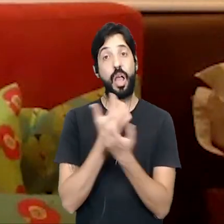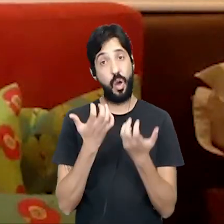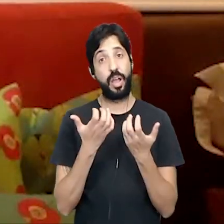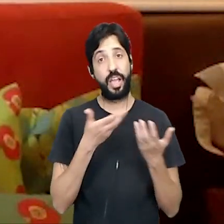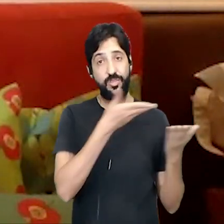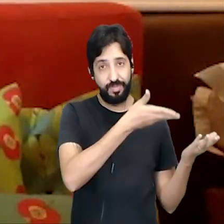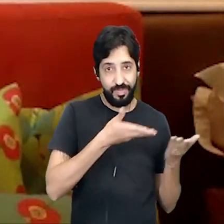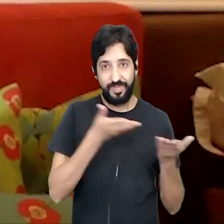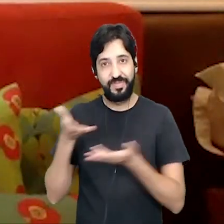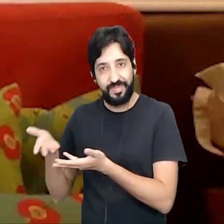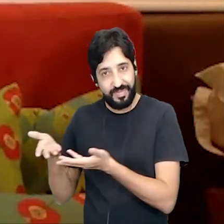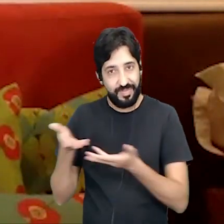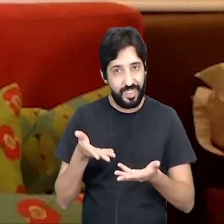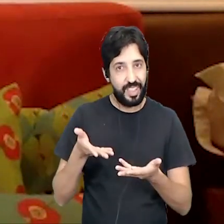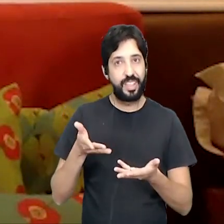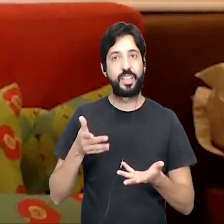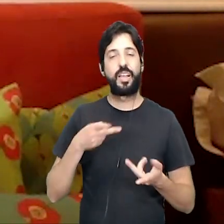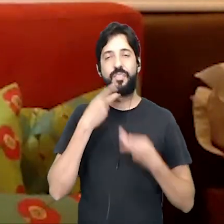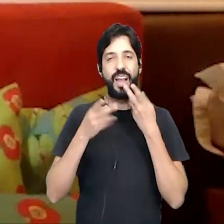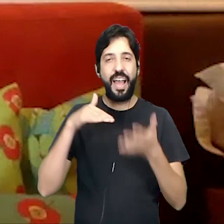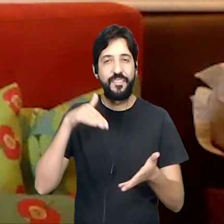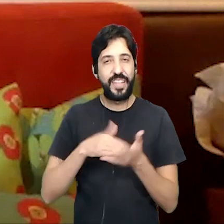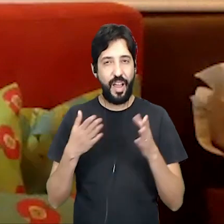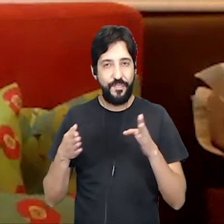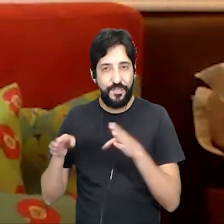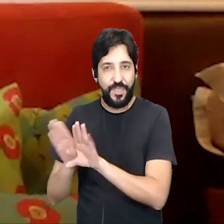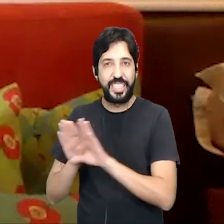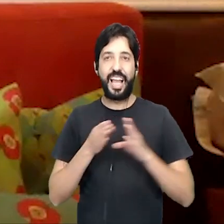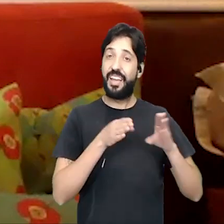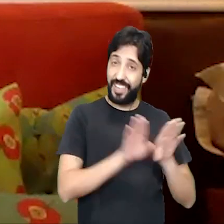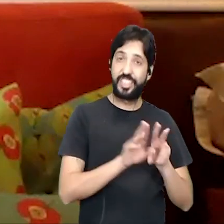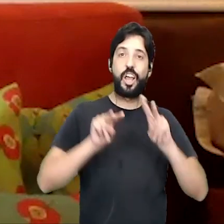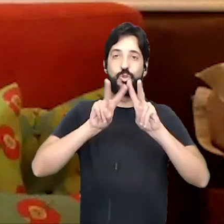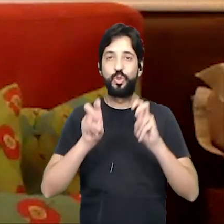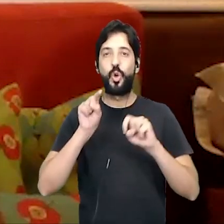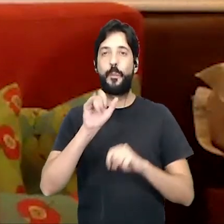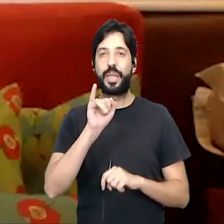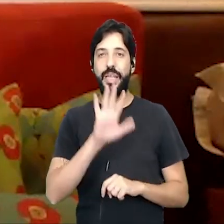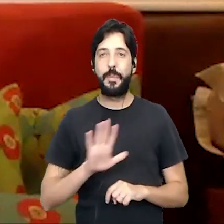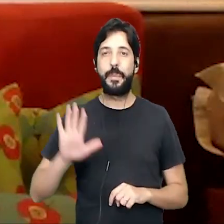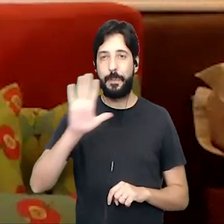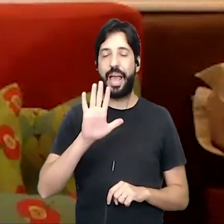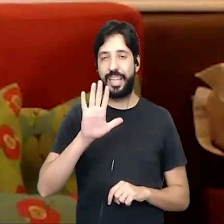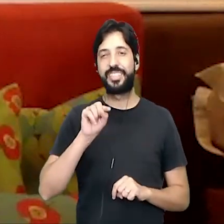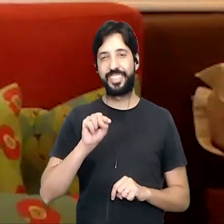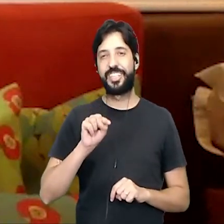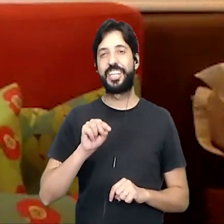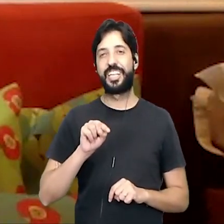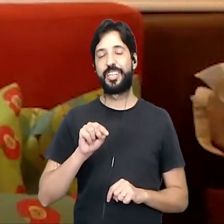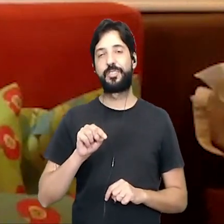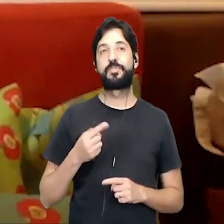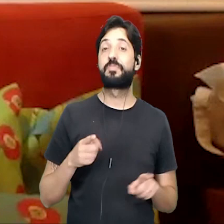muito bonita e aí queria convidar vocês assim para essas considerações finais a partir dessa